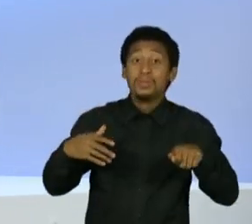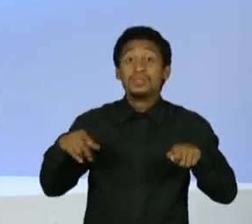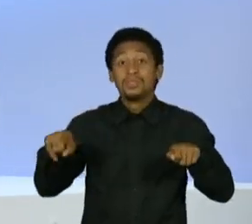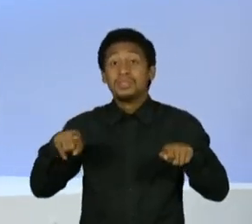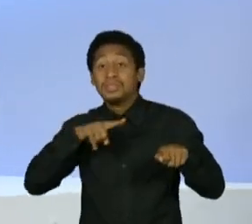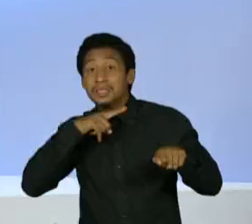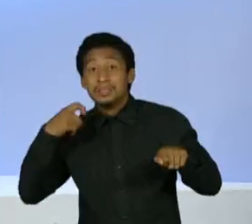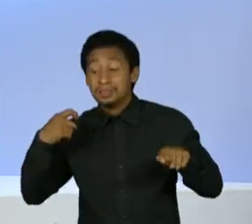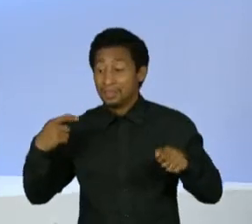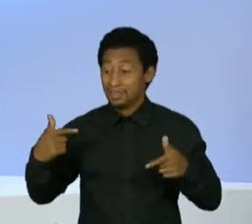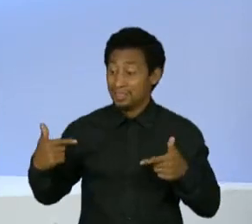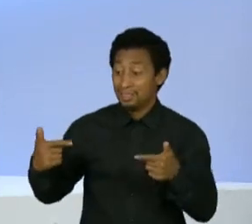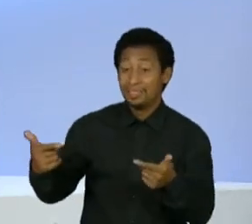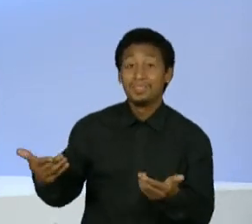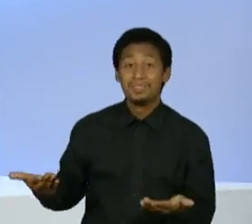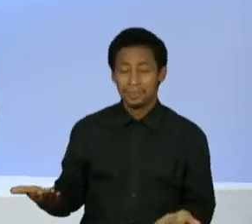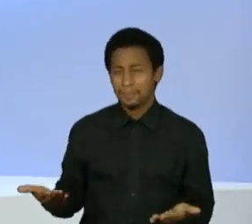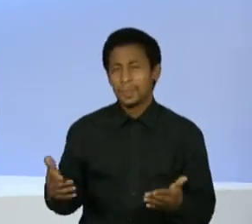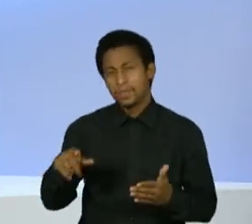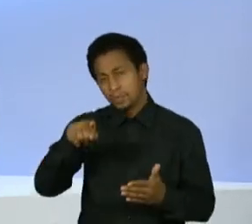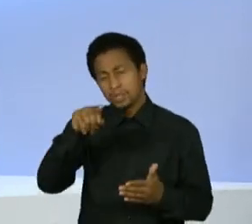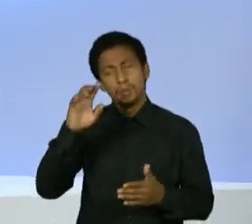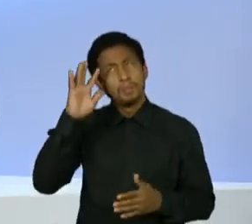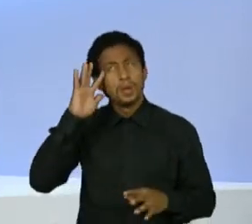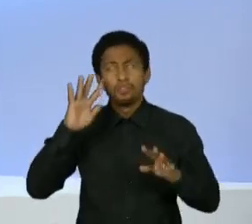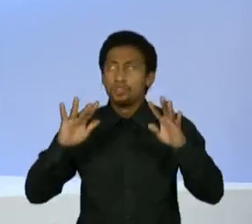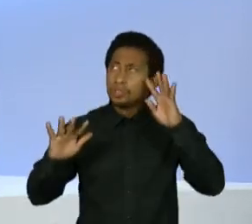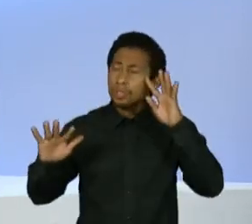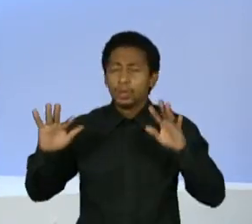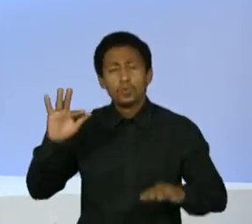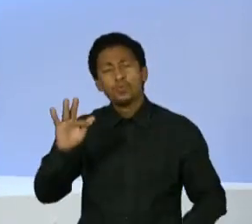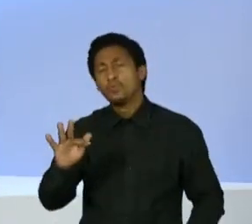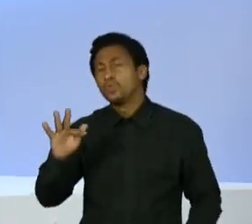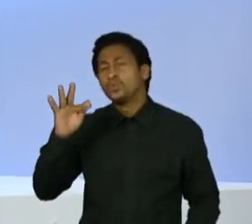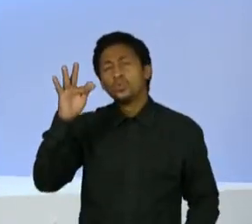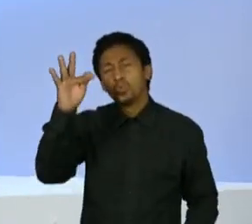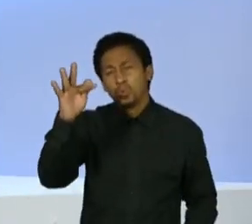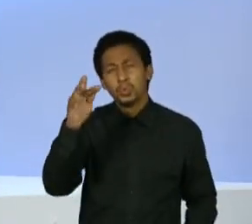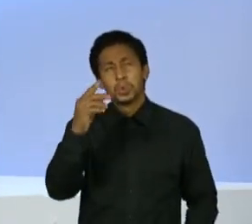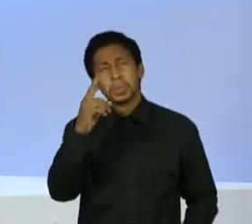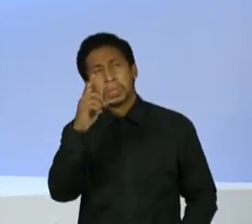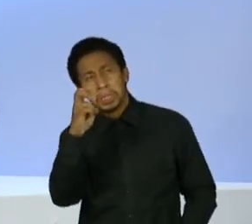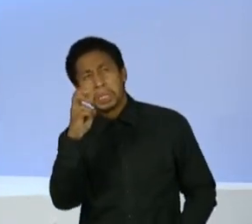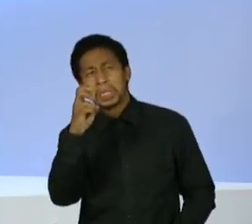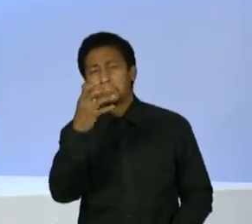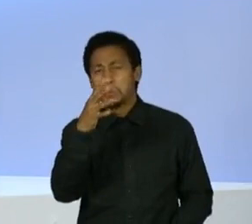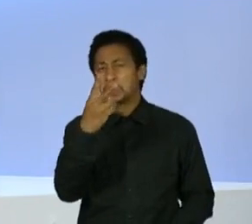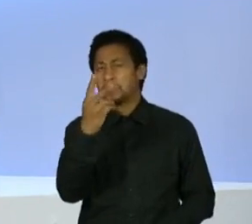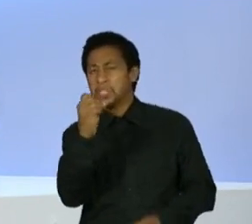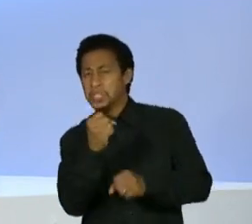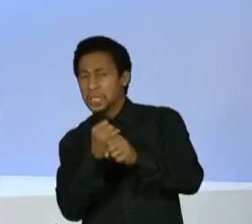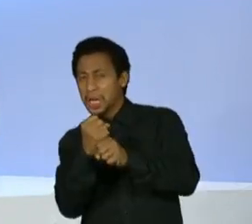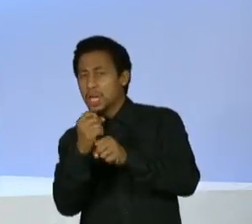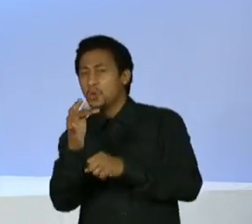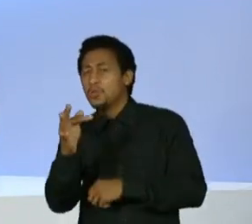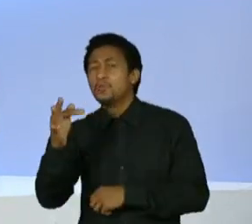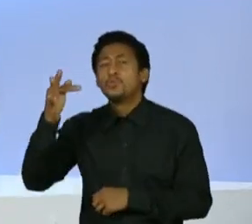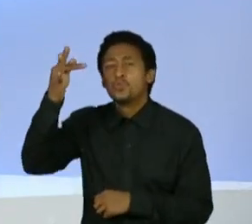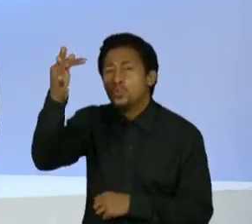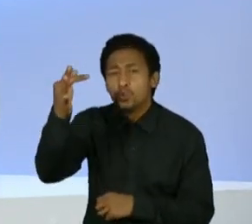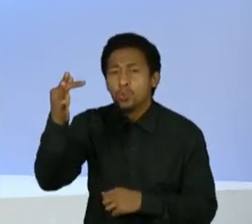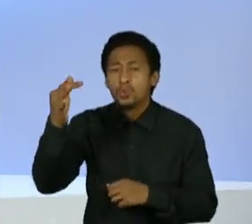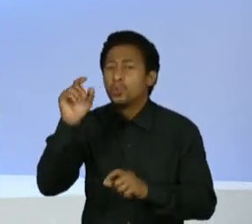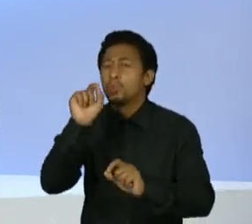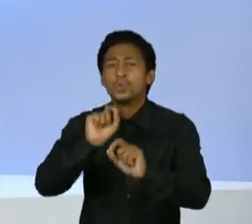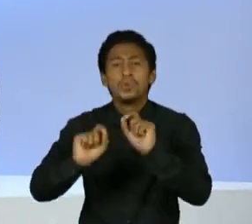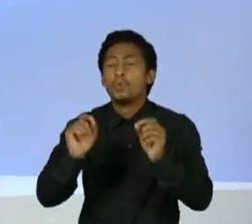de futurologia o mundo daqui a 15 20 anos O senhor é um otimista ou um pessimista essas tendências elas